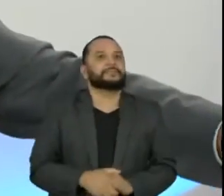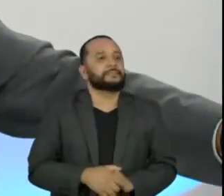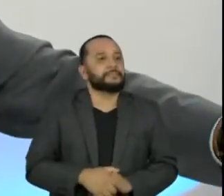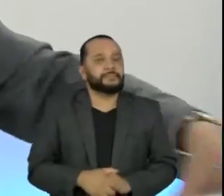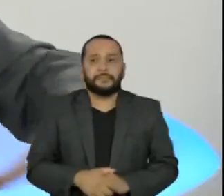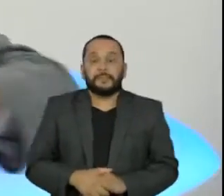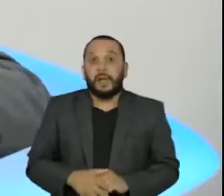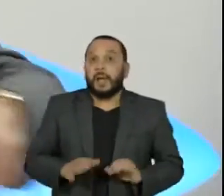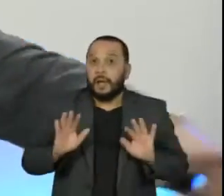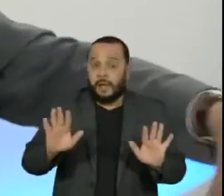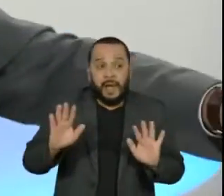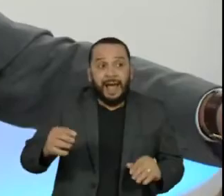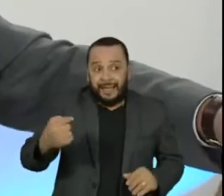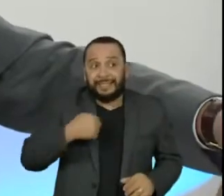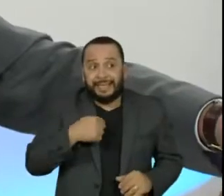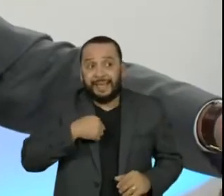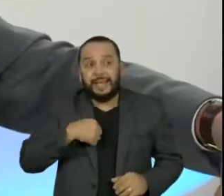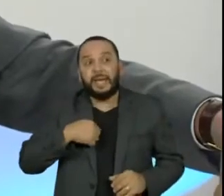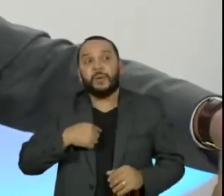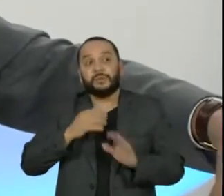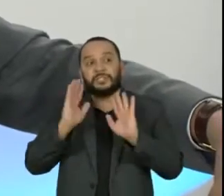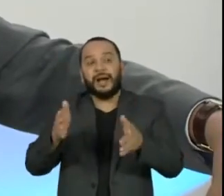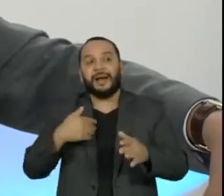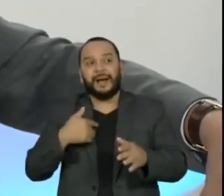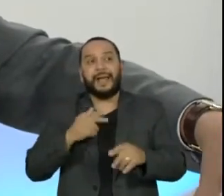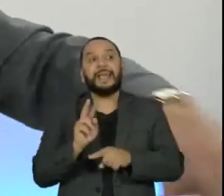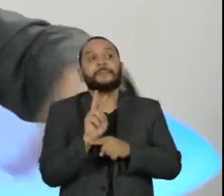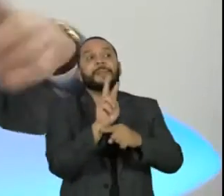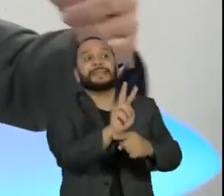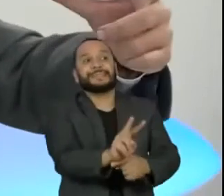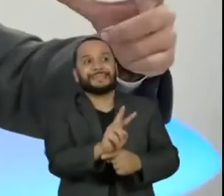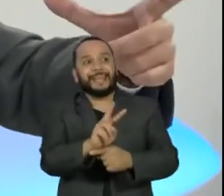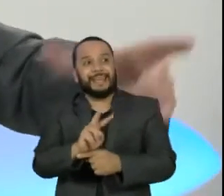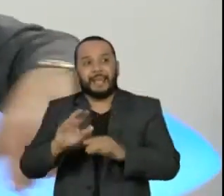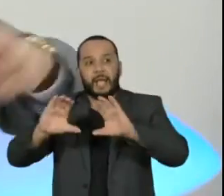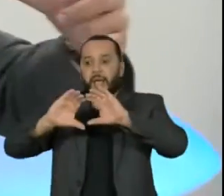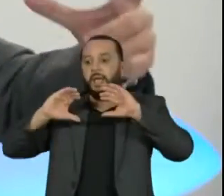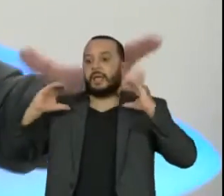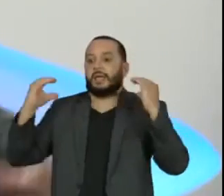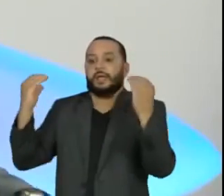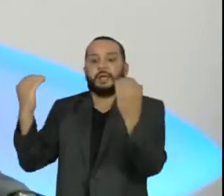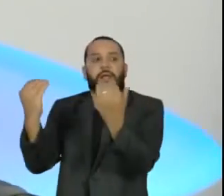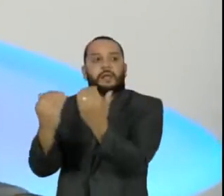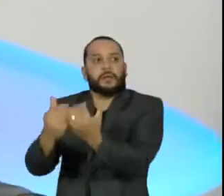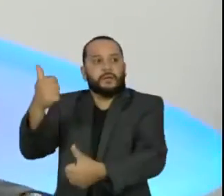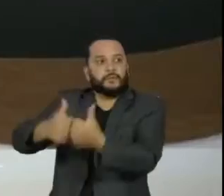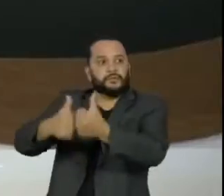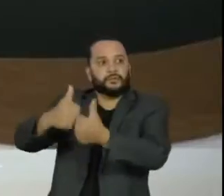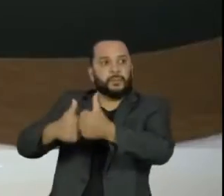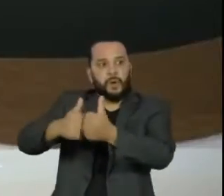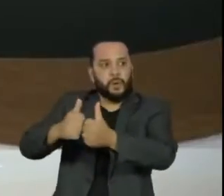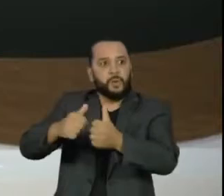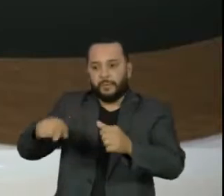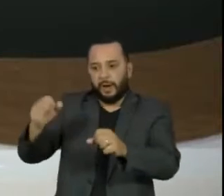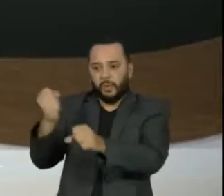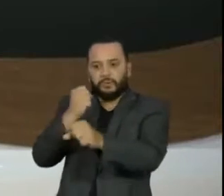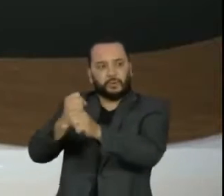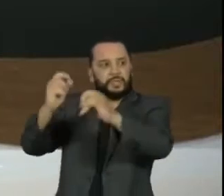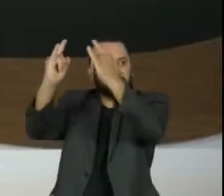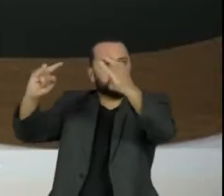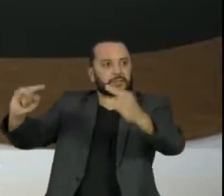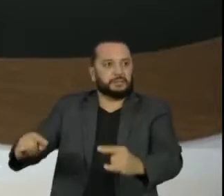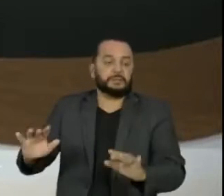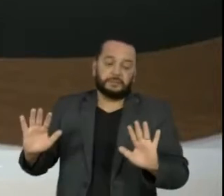emprestando um pedaço do Mineirão, que nem dele que é privatizado. Governador, prefeito,